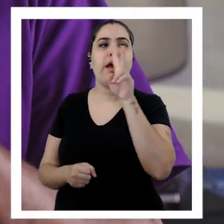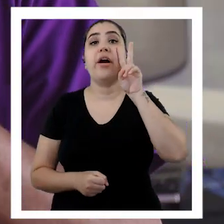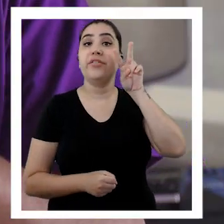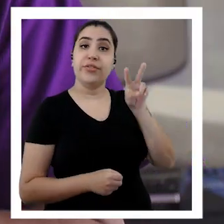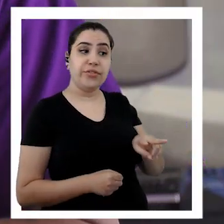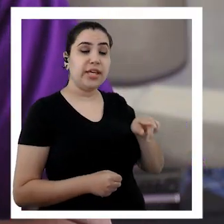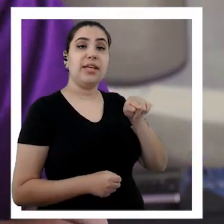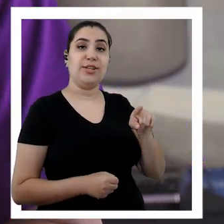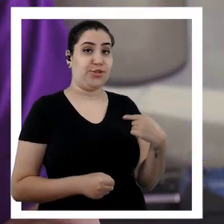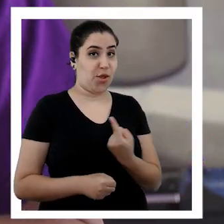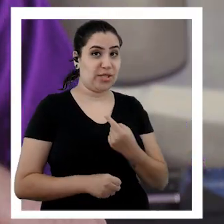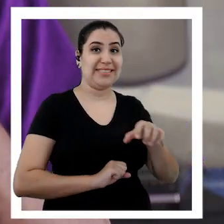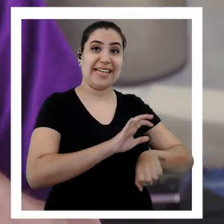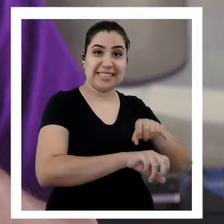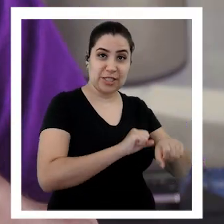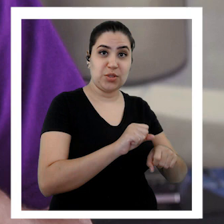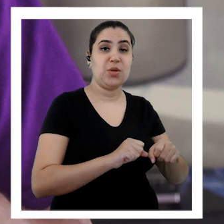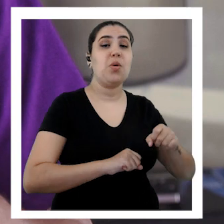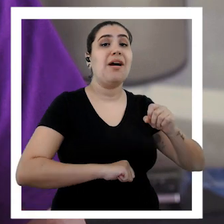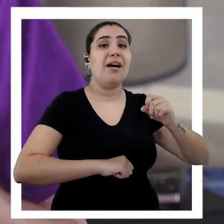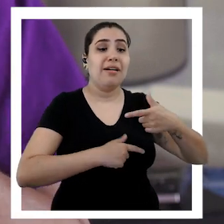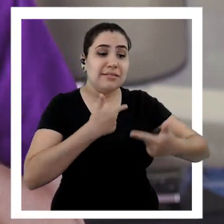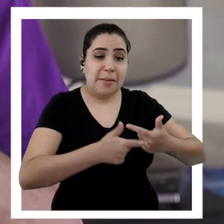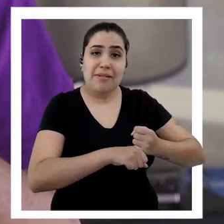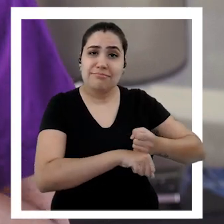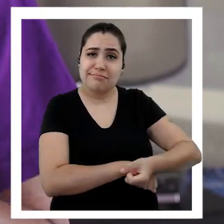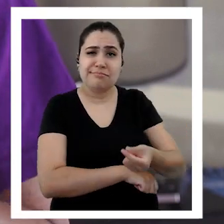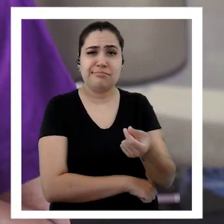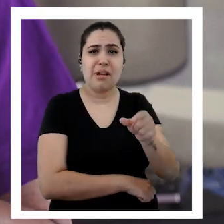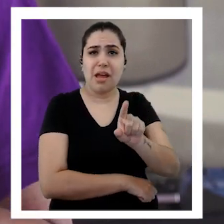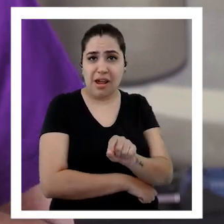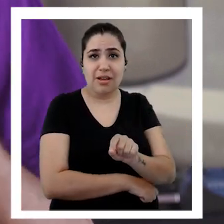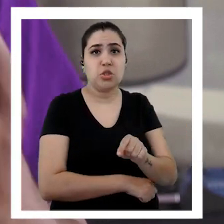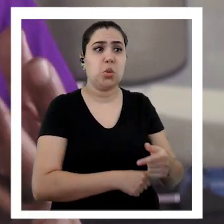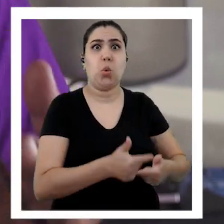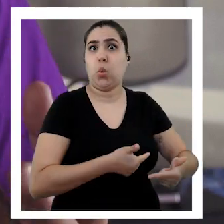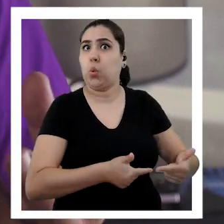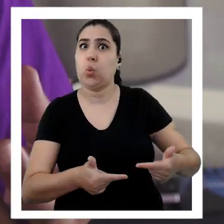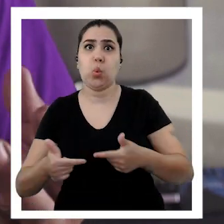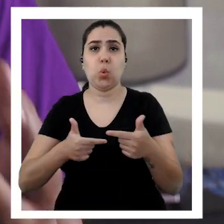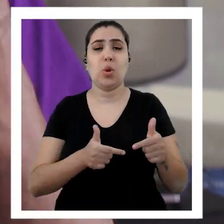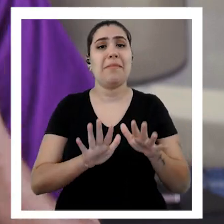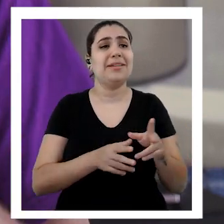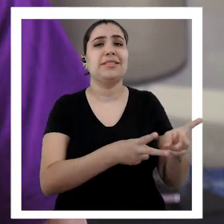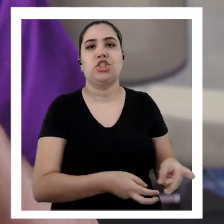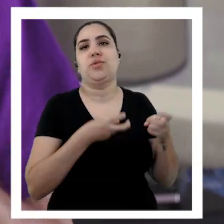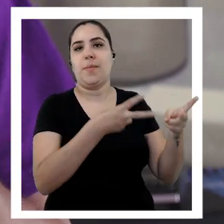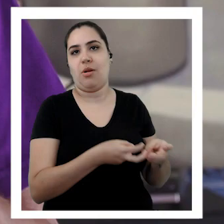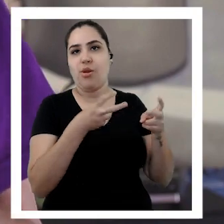empresas. Elas enxergam em nós catadores uma mão de obra barata e eficiente,